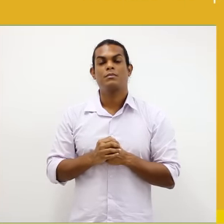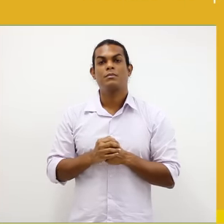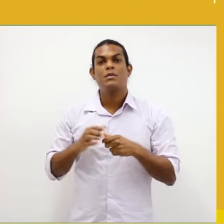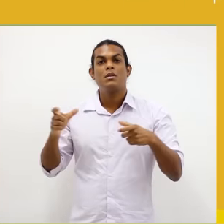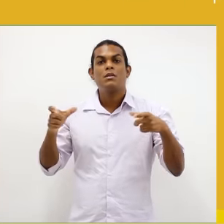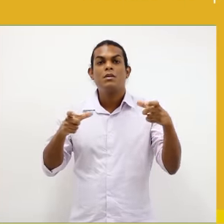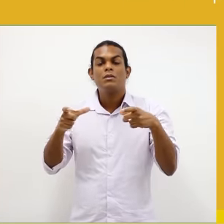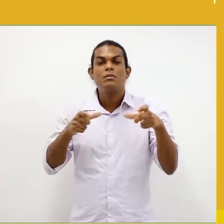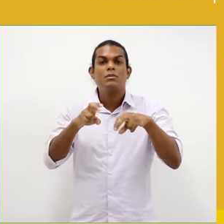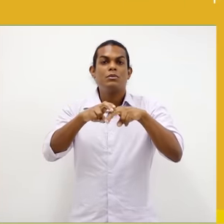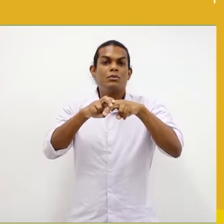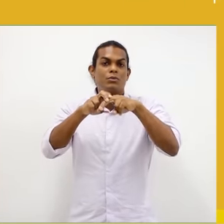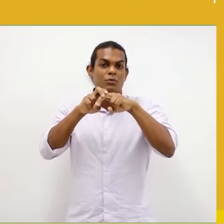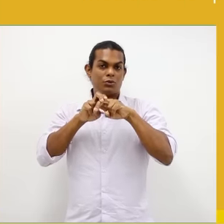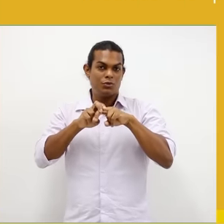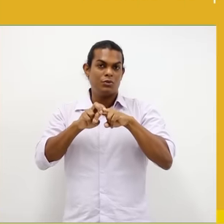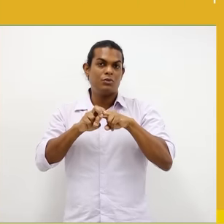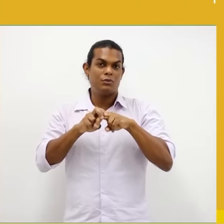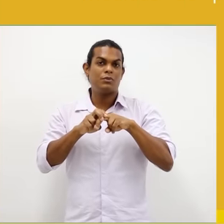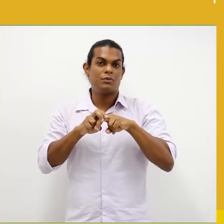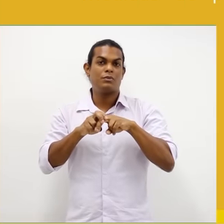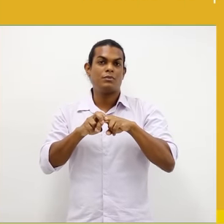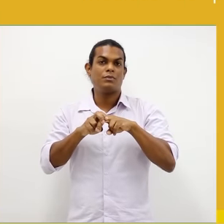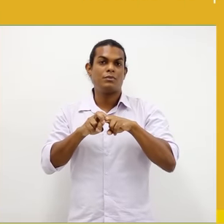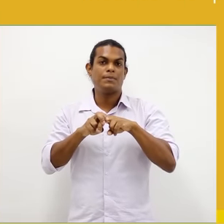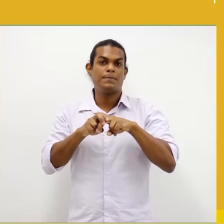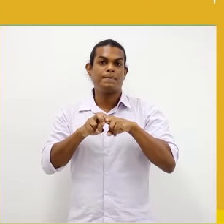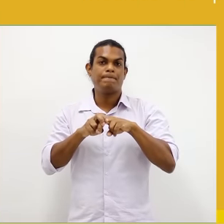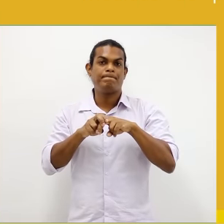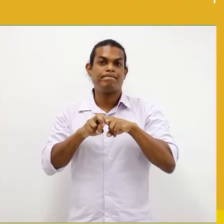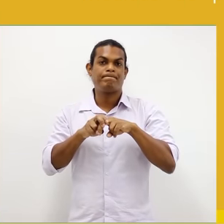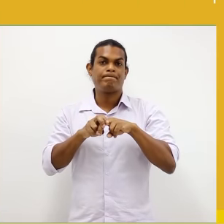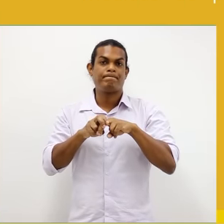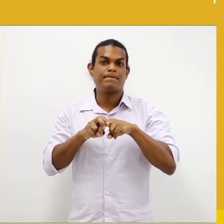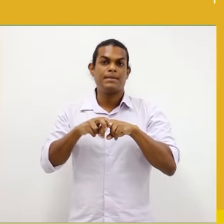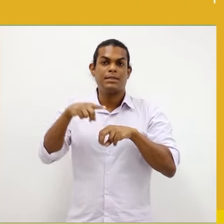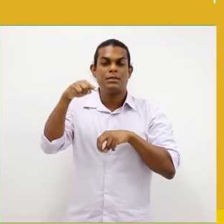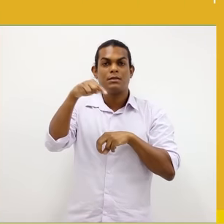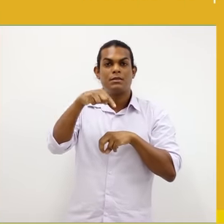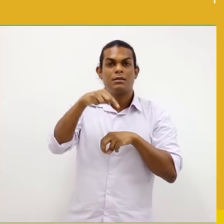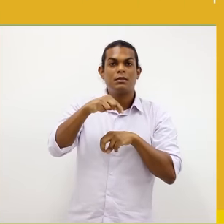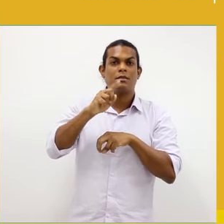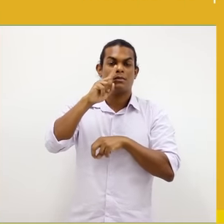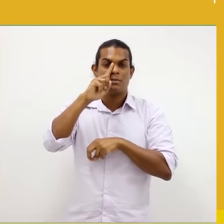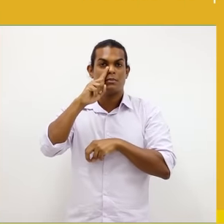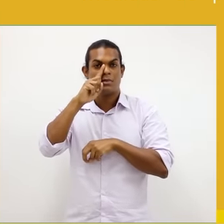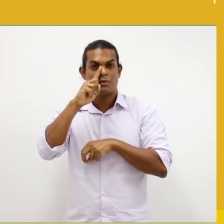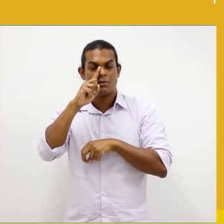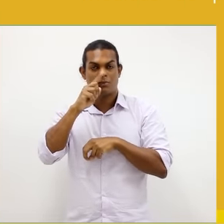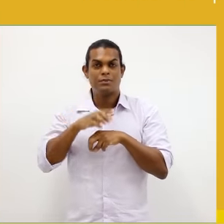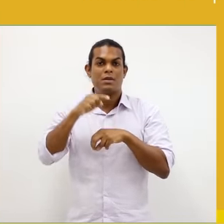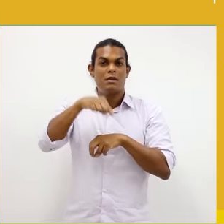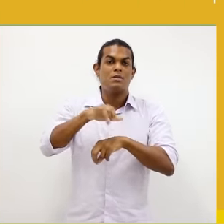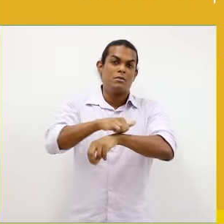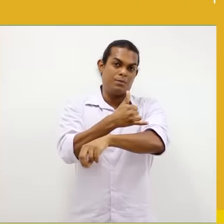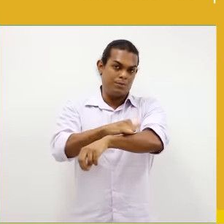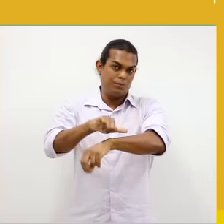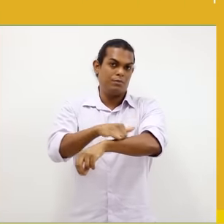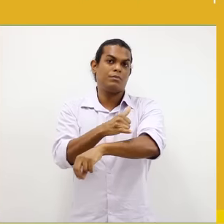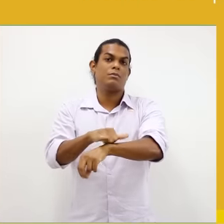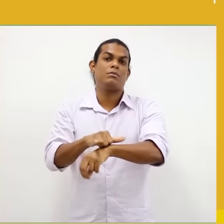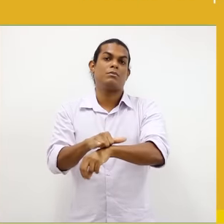meios ou os níveis, principalmente, de sua concentração no ambiente de trabalho. Estas são as medidas